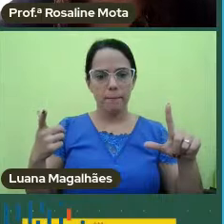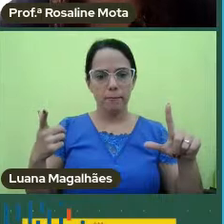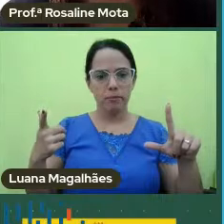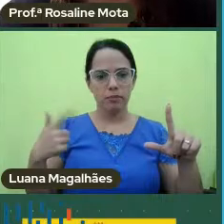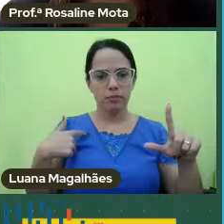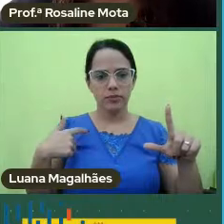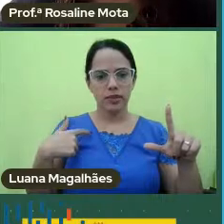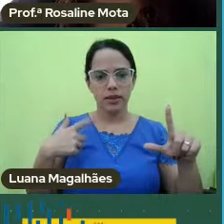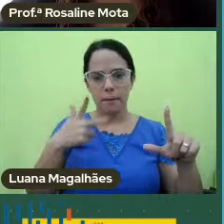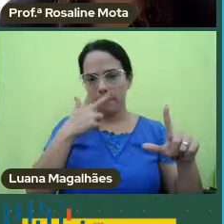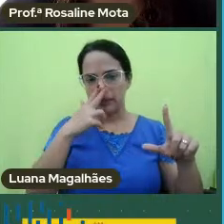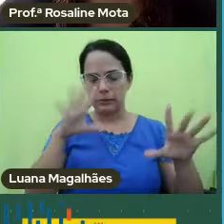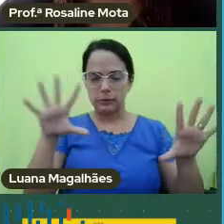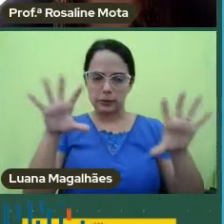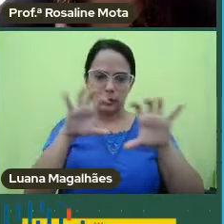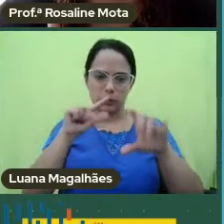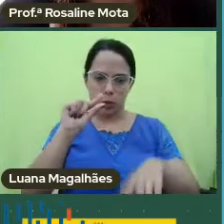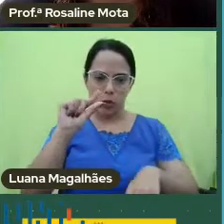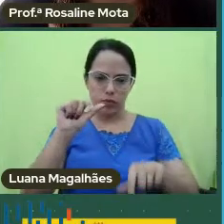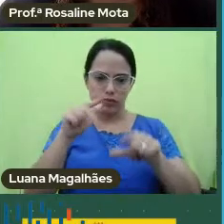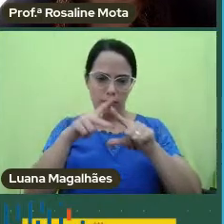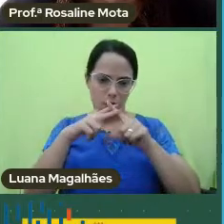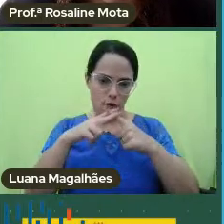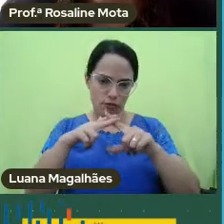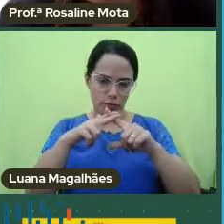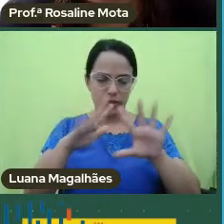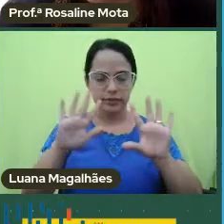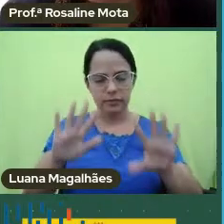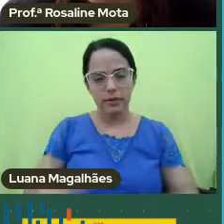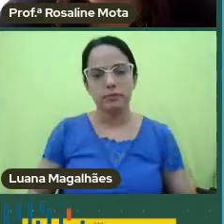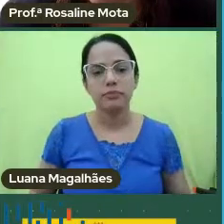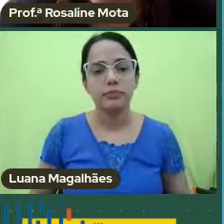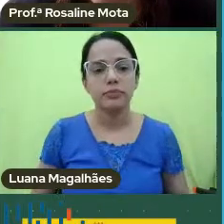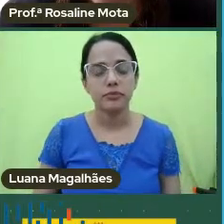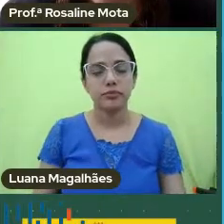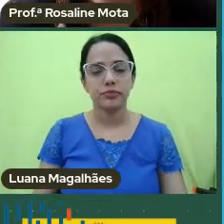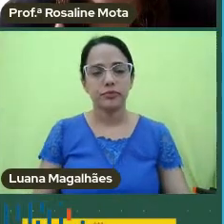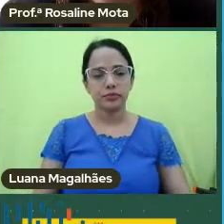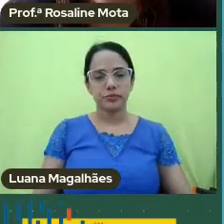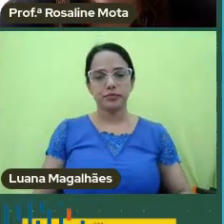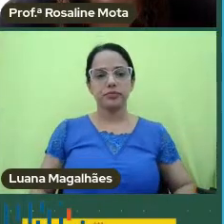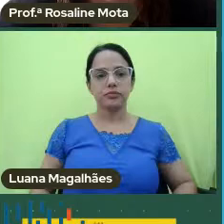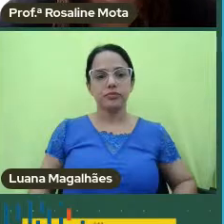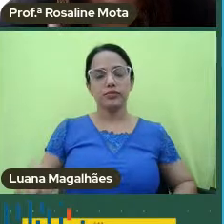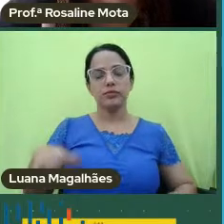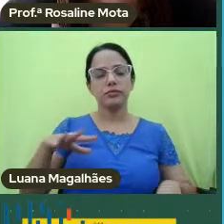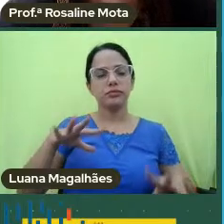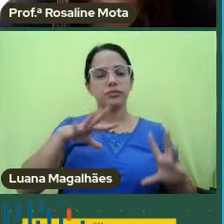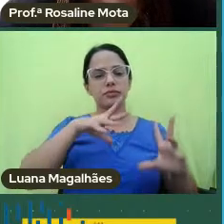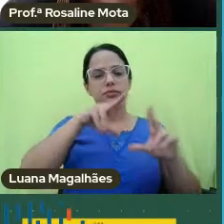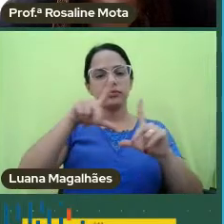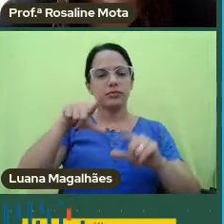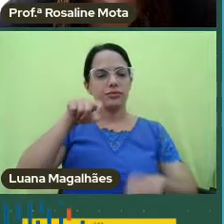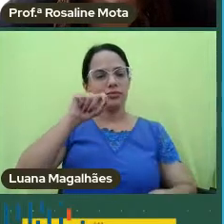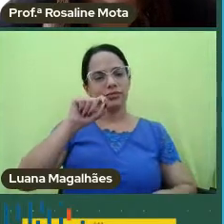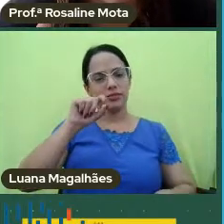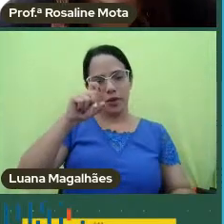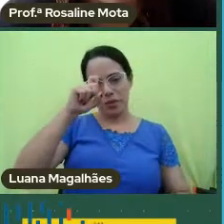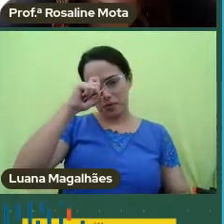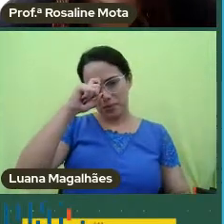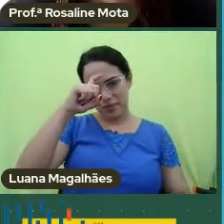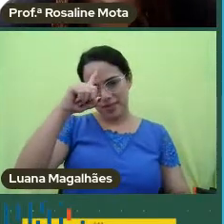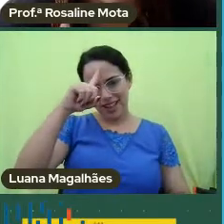alguns efeitos aí. Mas, vejam, o universo hospitalar, ele é tão complexo que